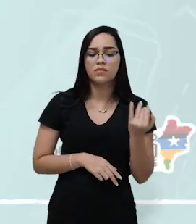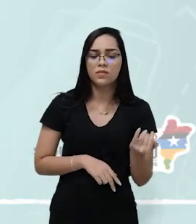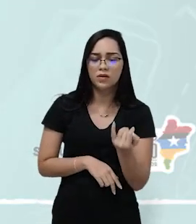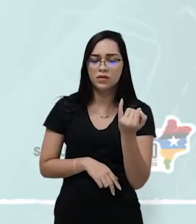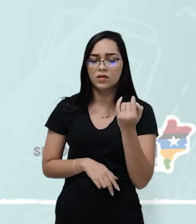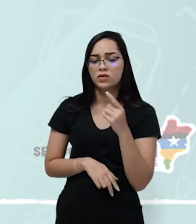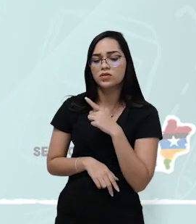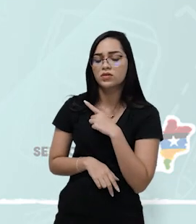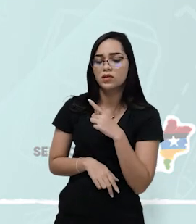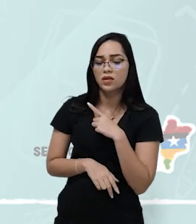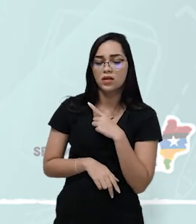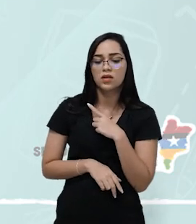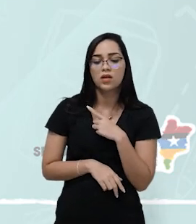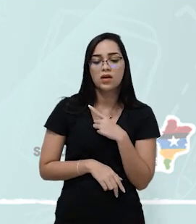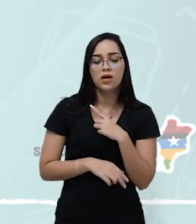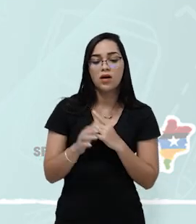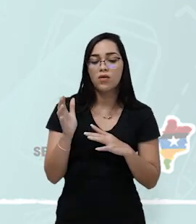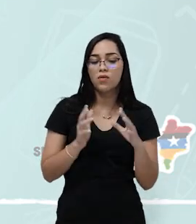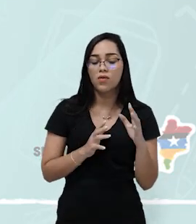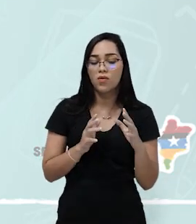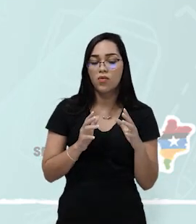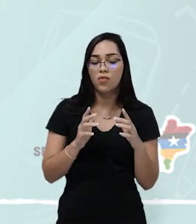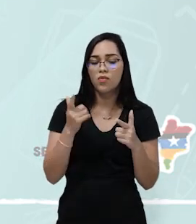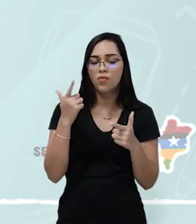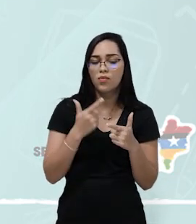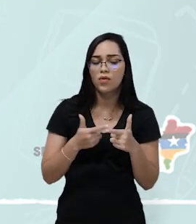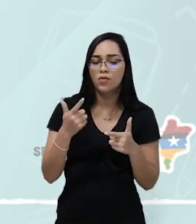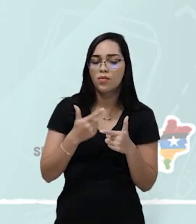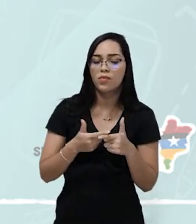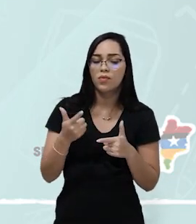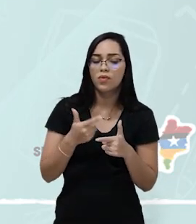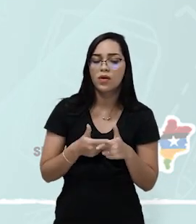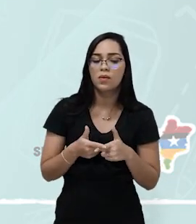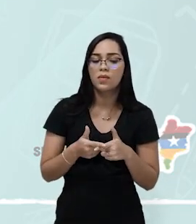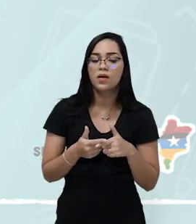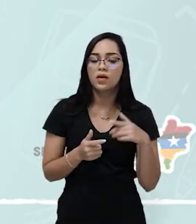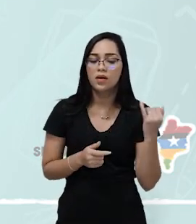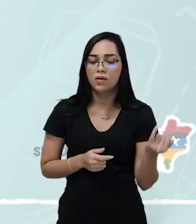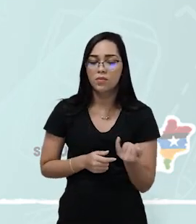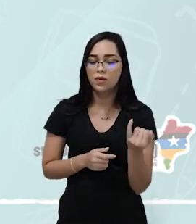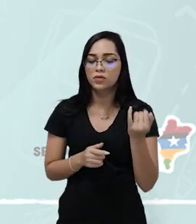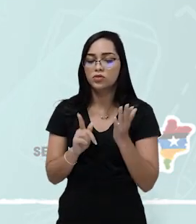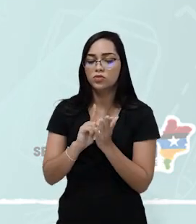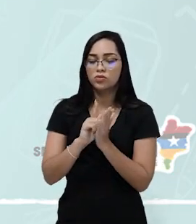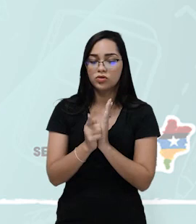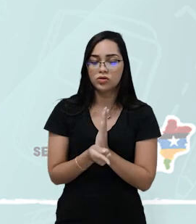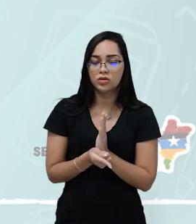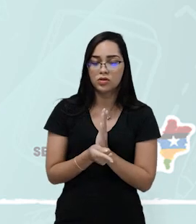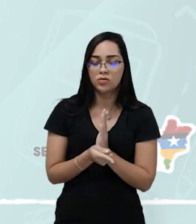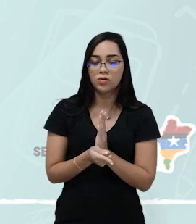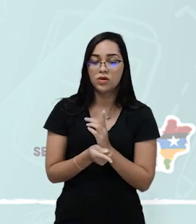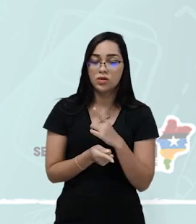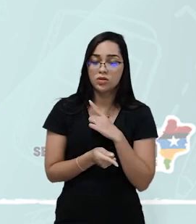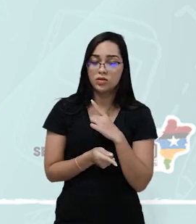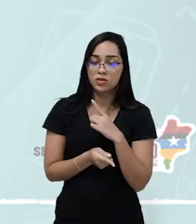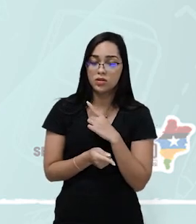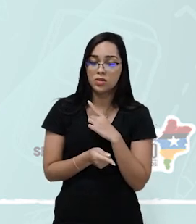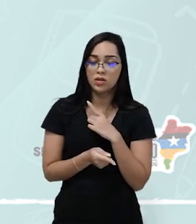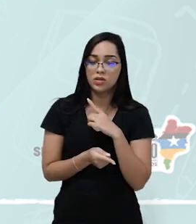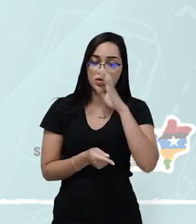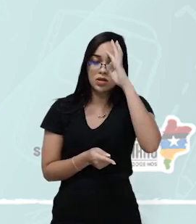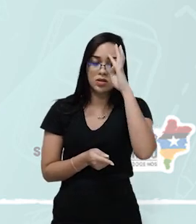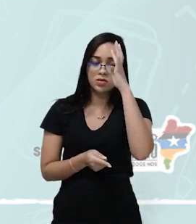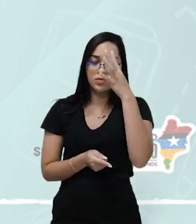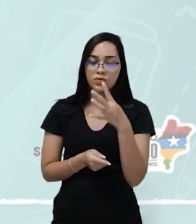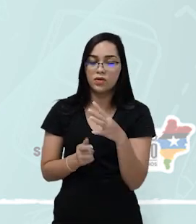A atribuição é um outro aspecto bastante peculiar na atribuição dada ao conflito, elemento primordial no gênero em questão,